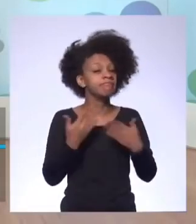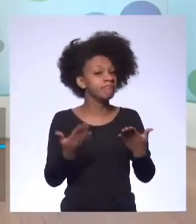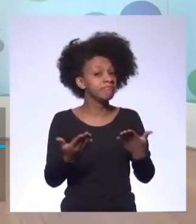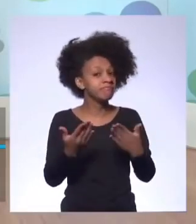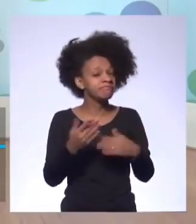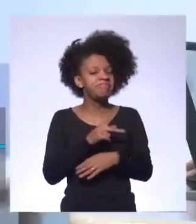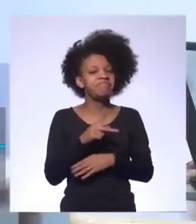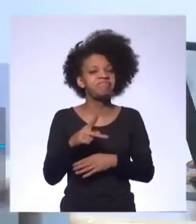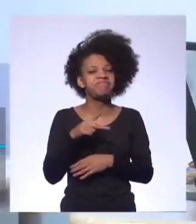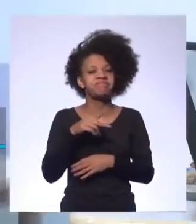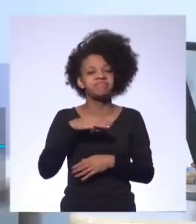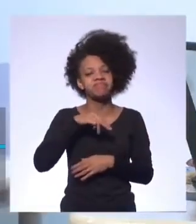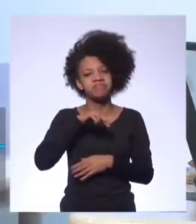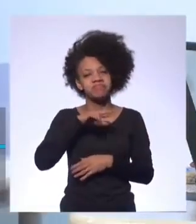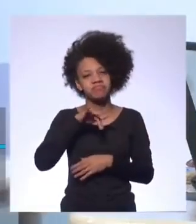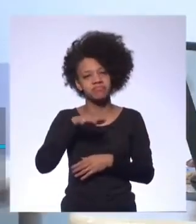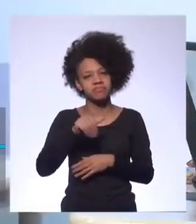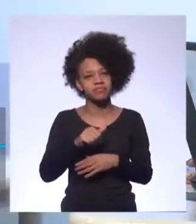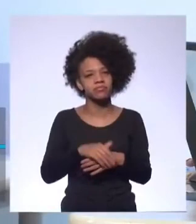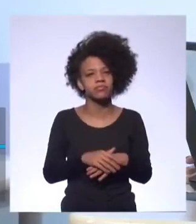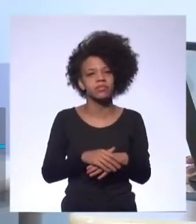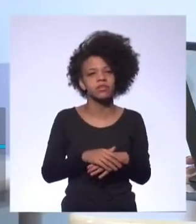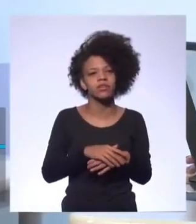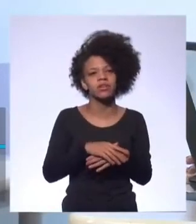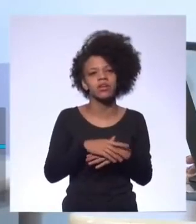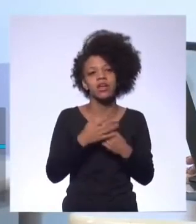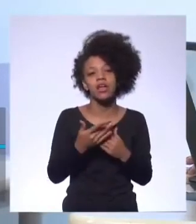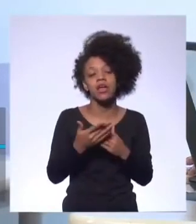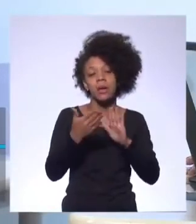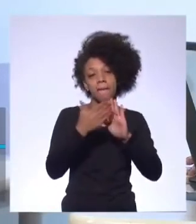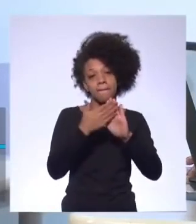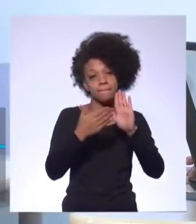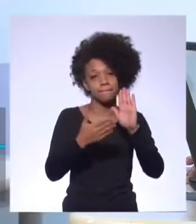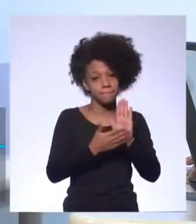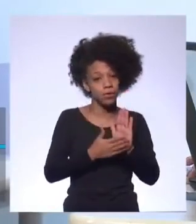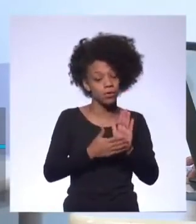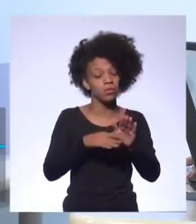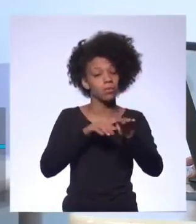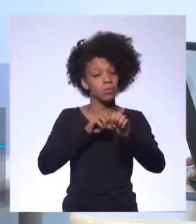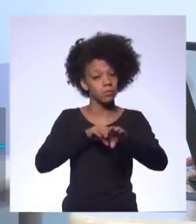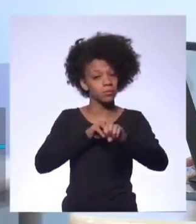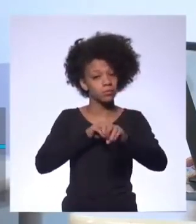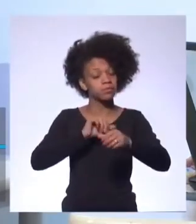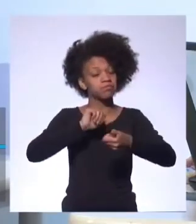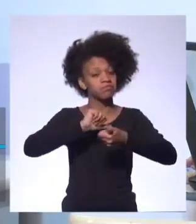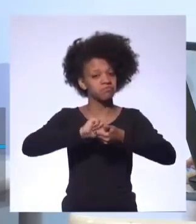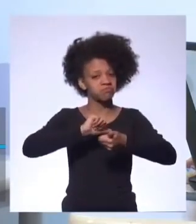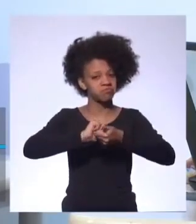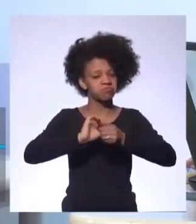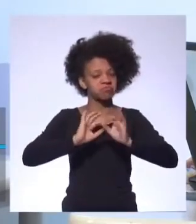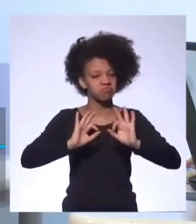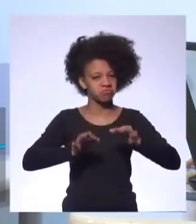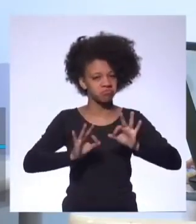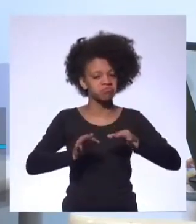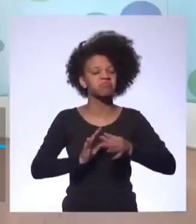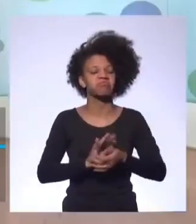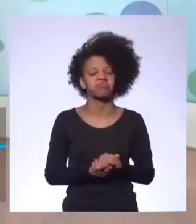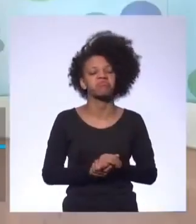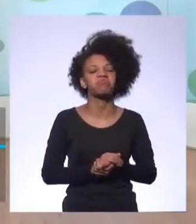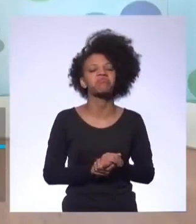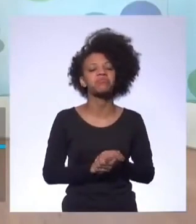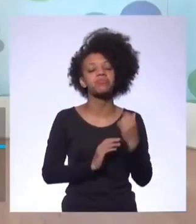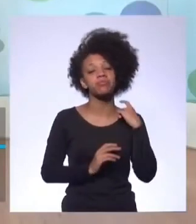Olha, a professora Maria José colocou. Proporcionar uma educação de qualidade, ó, ela Sim, foi foi